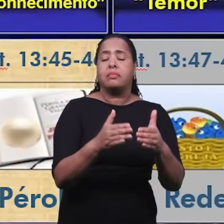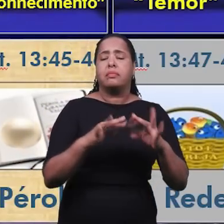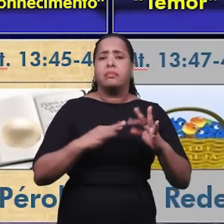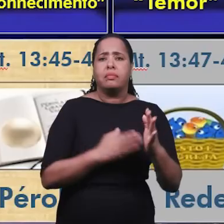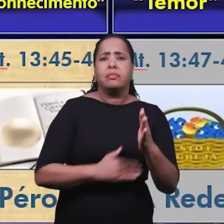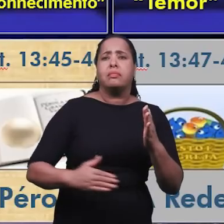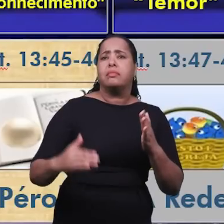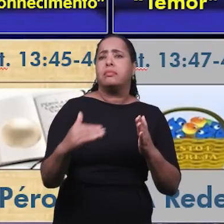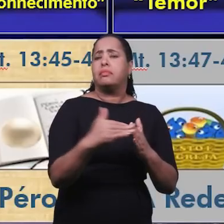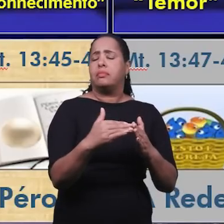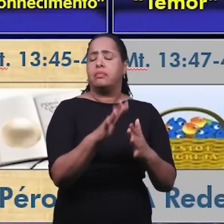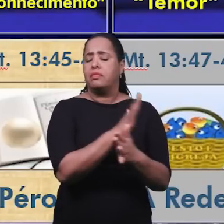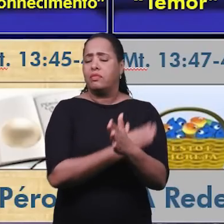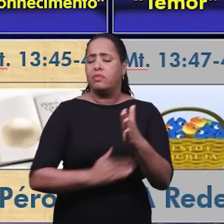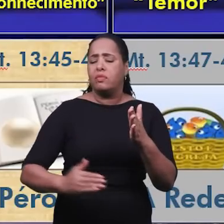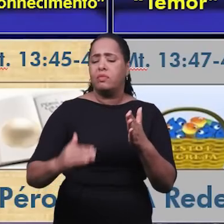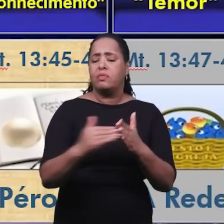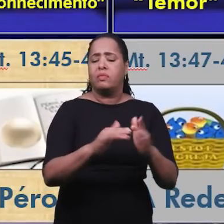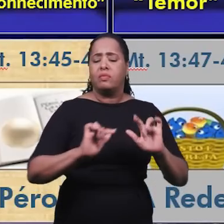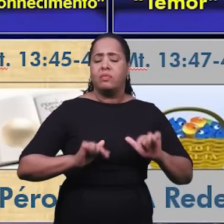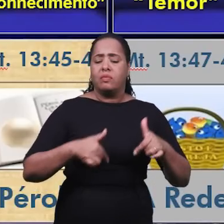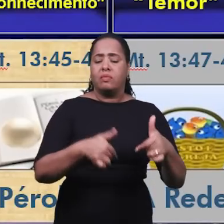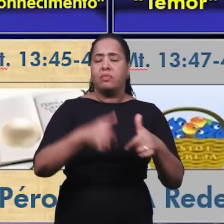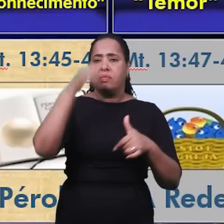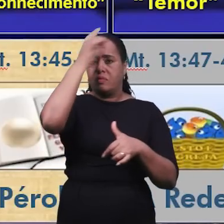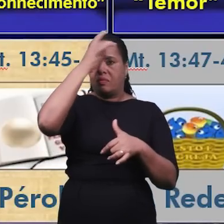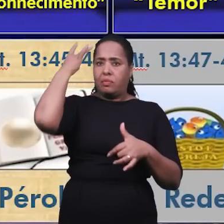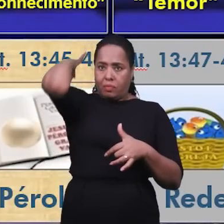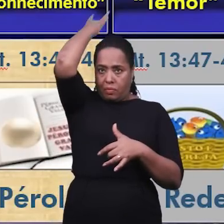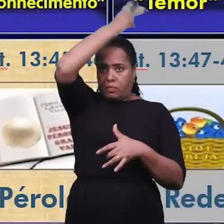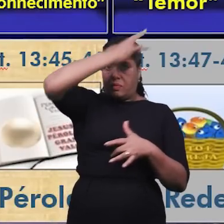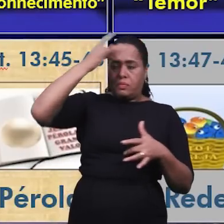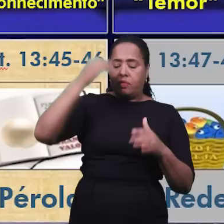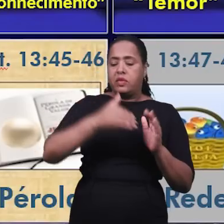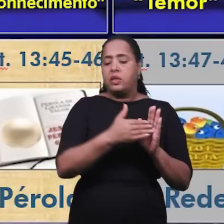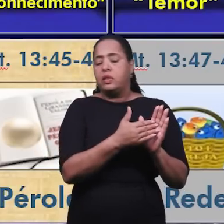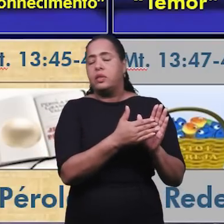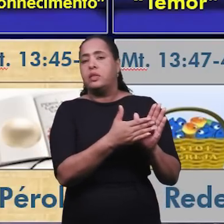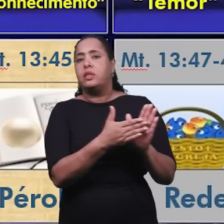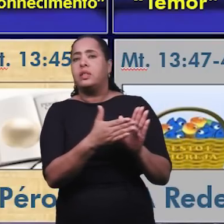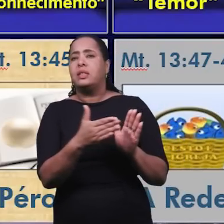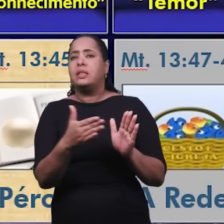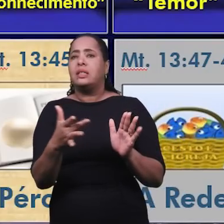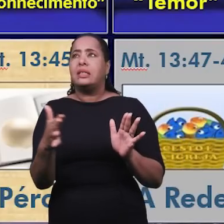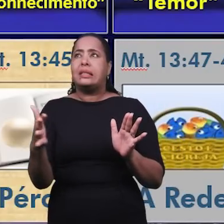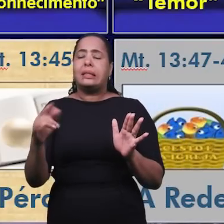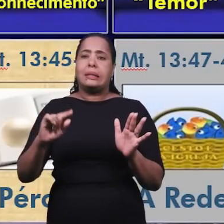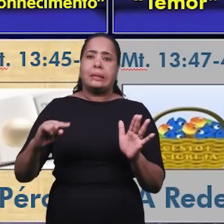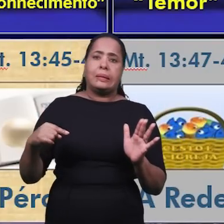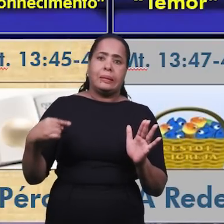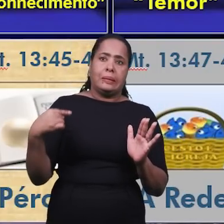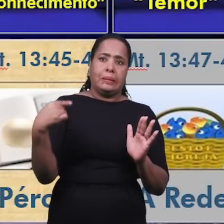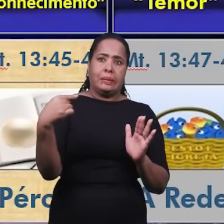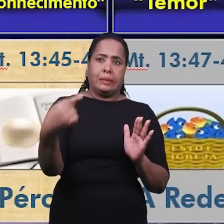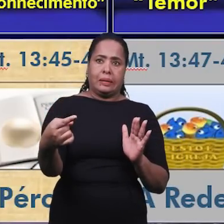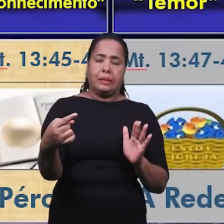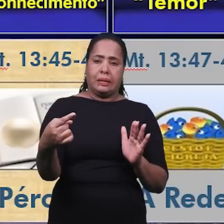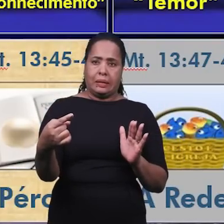A ênfase maior. A ênfase é tudo. Toda a operação, o Espírito Santo todo. E lá adiante, quando você vai ver os 7